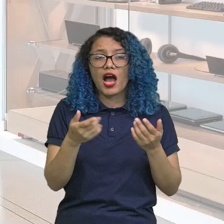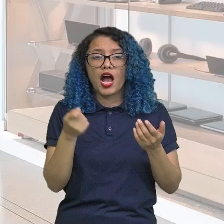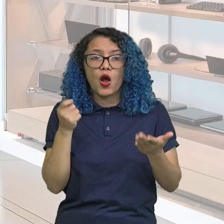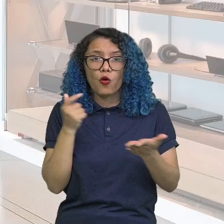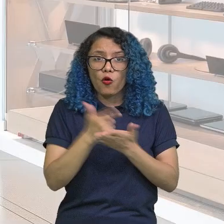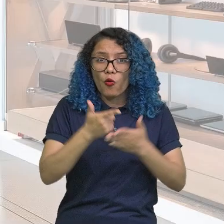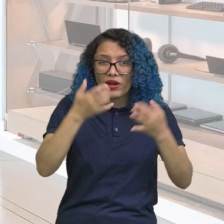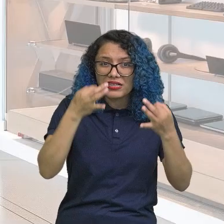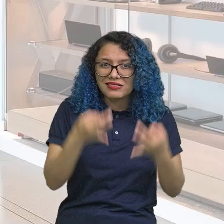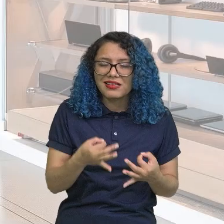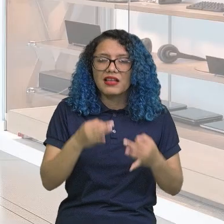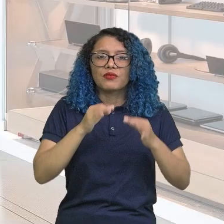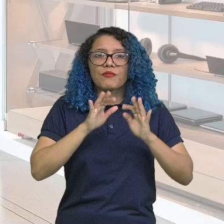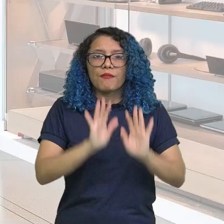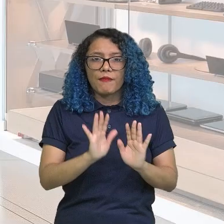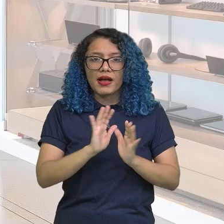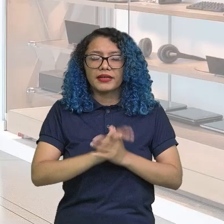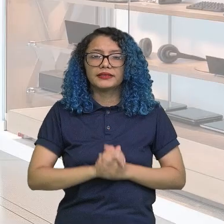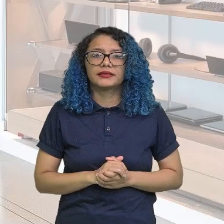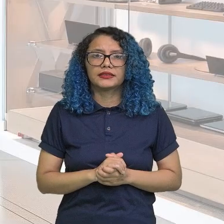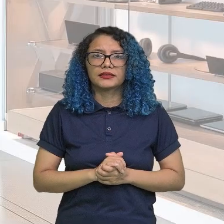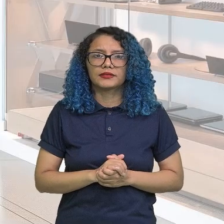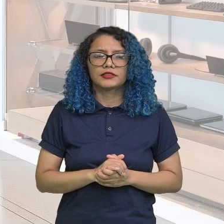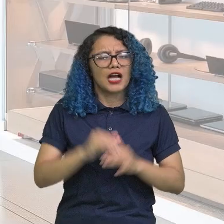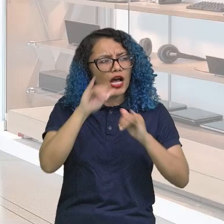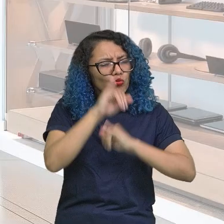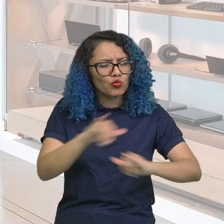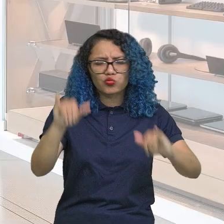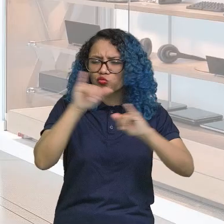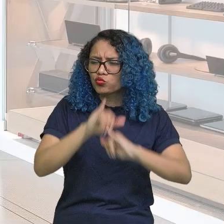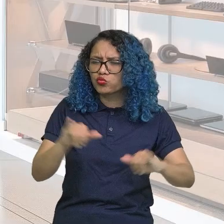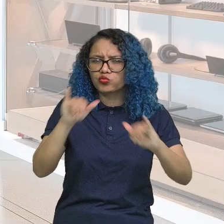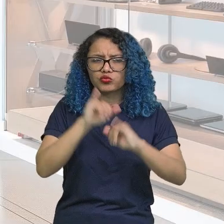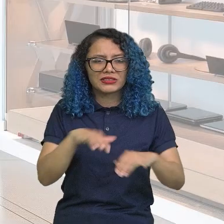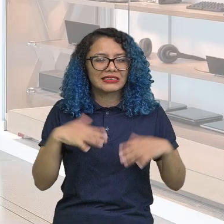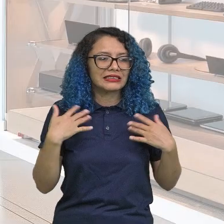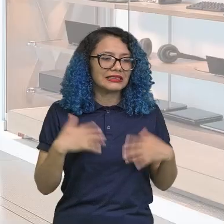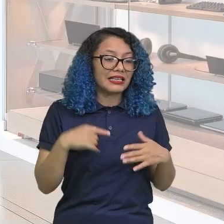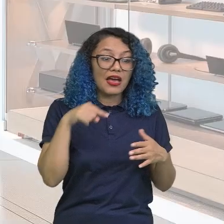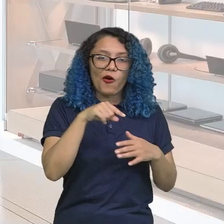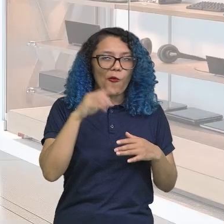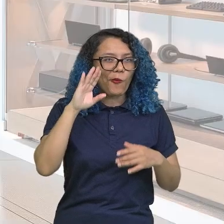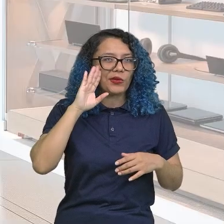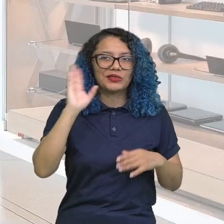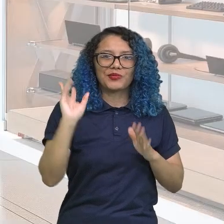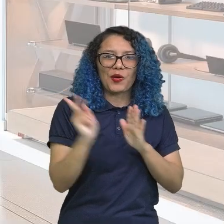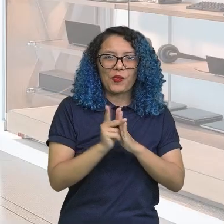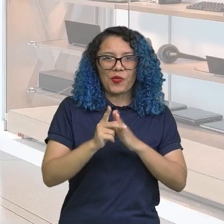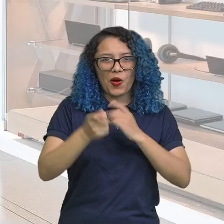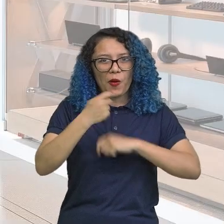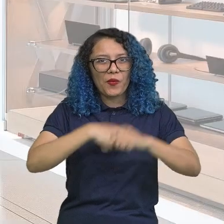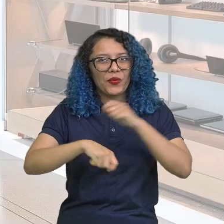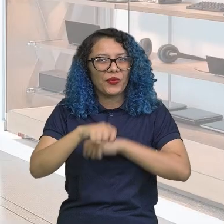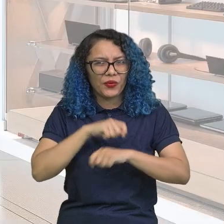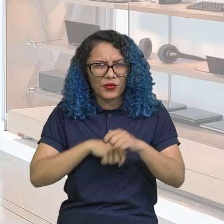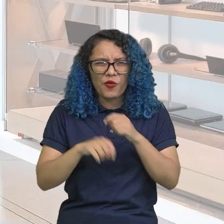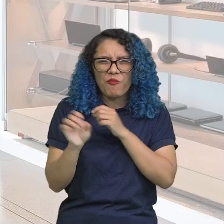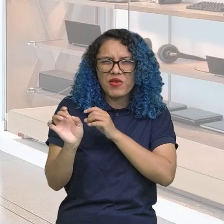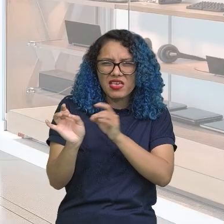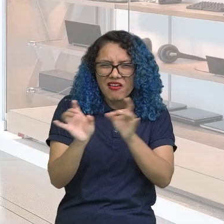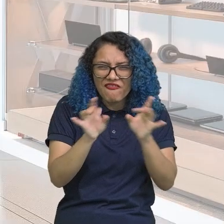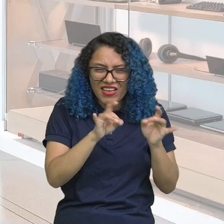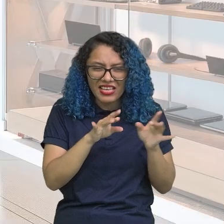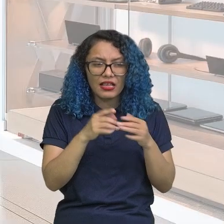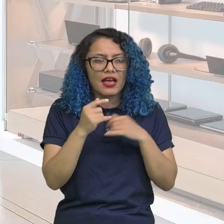decidido a comprar somente algo. Mas só que a propaganda é a alma do negócio. Você chega na loja, você vê esse